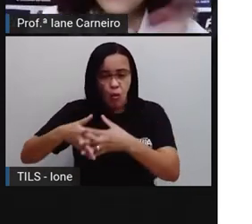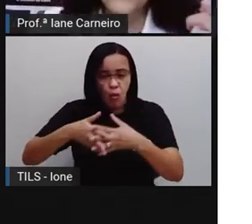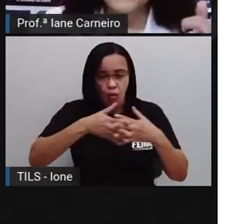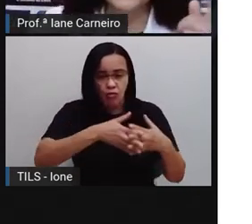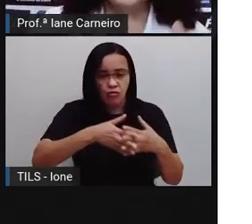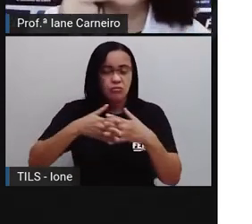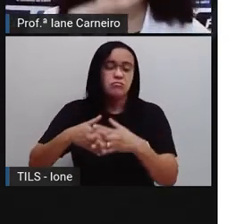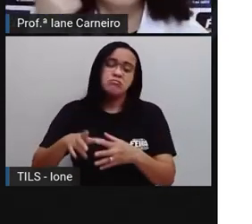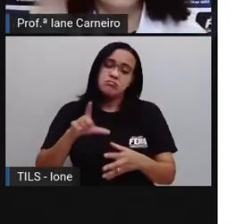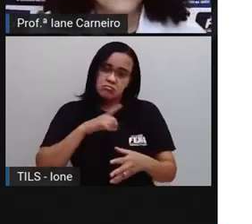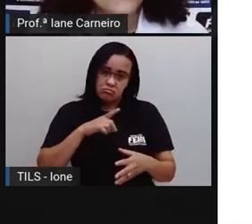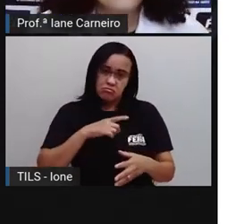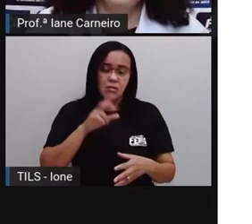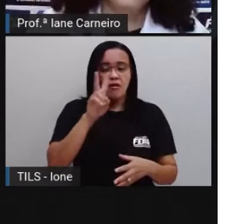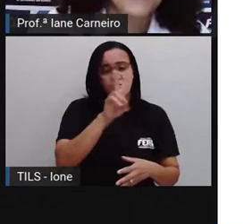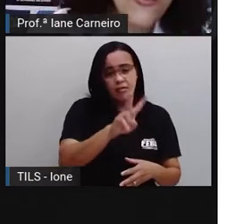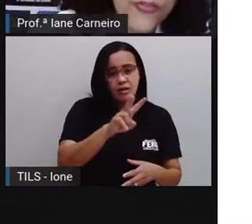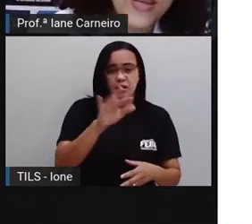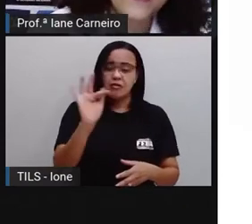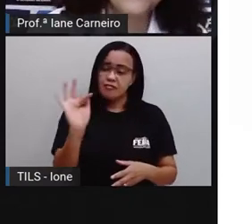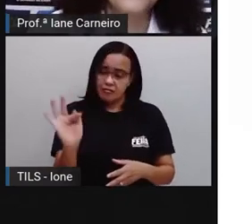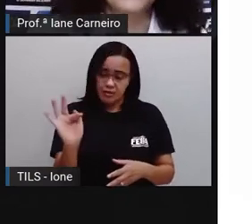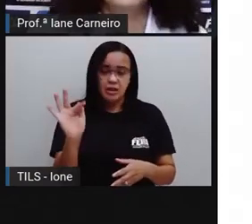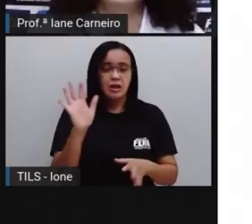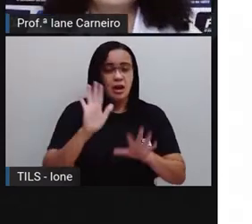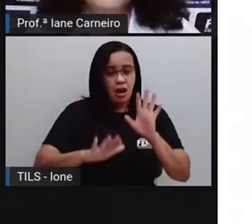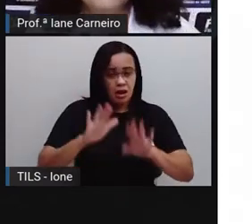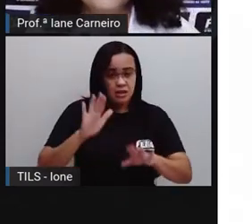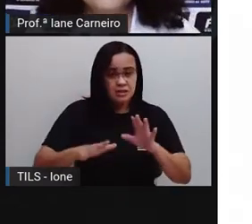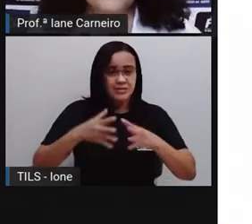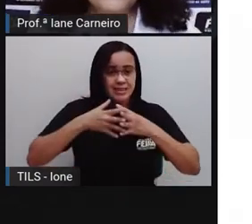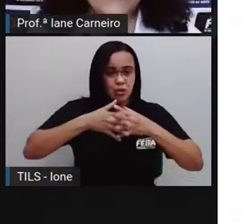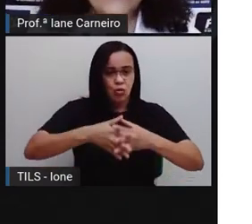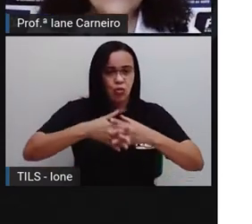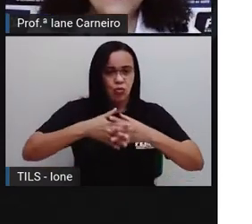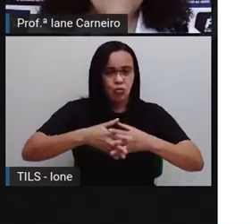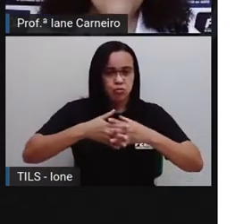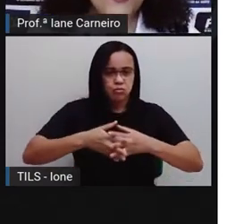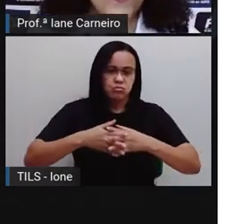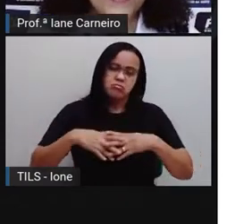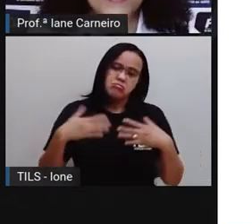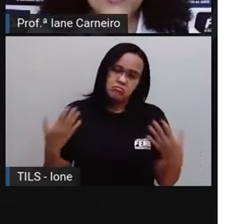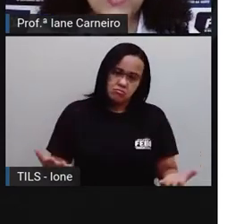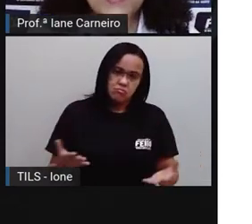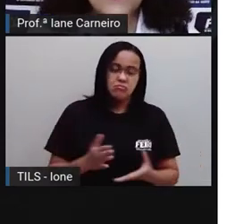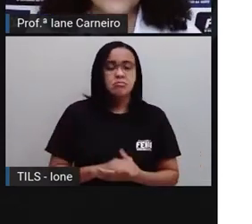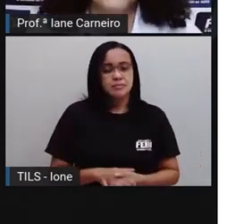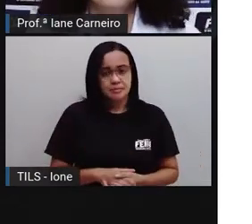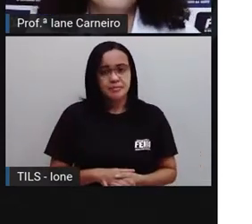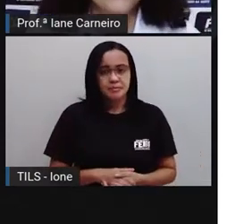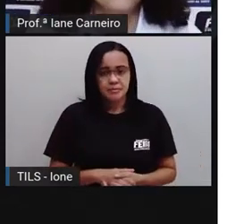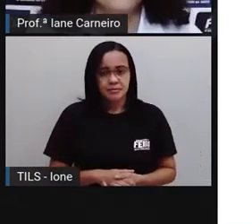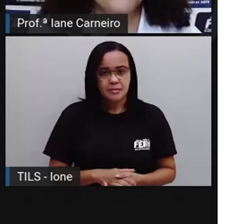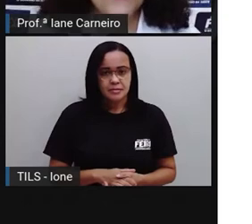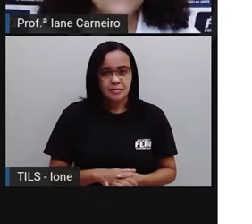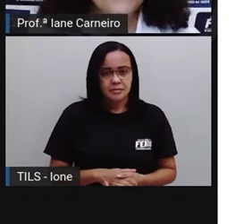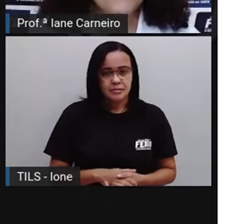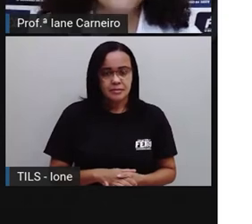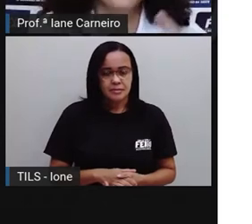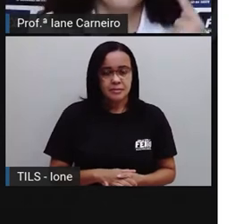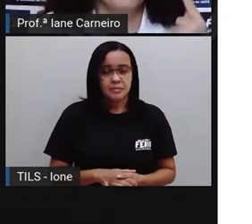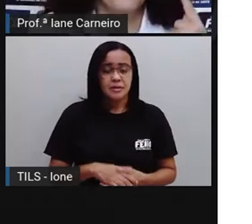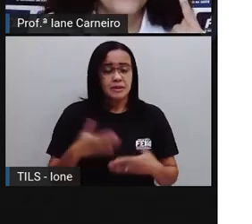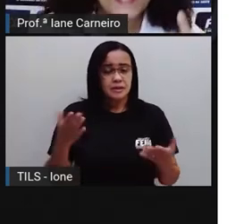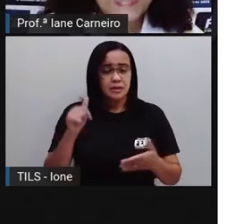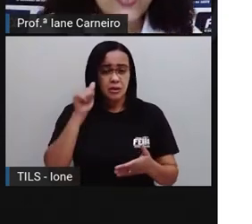né ou vice-versa ou troco ver pelos e né então aqui por exemplo na nossa página 42 Ruth Rocha